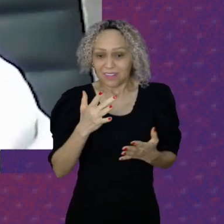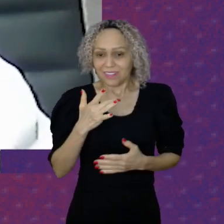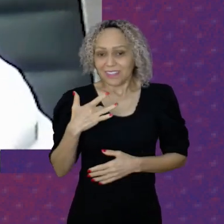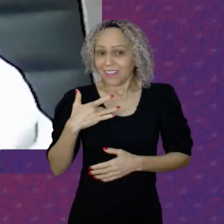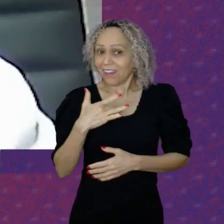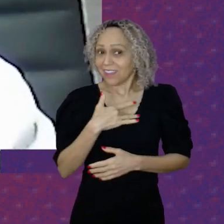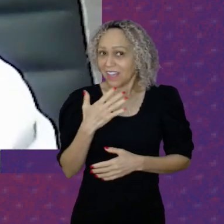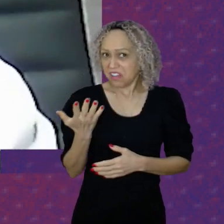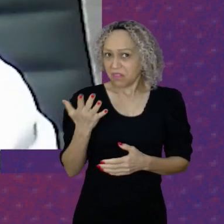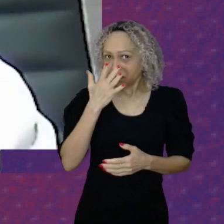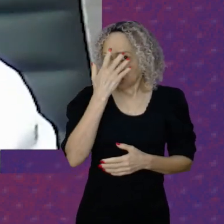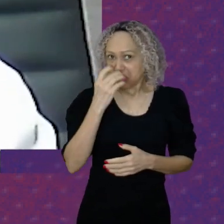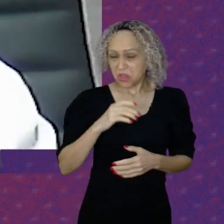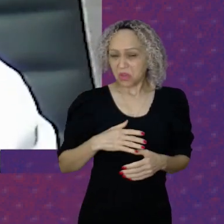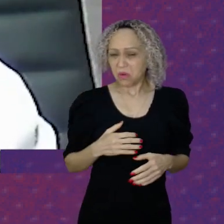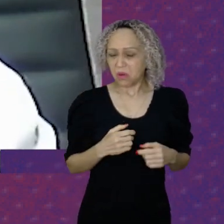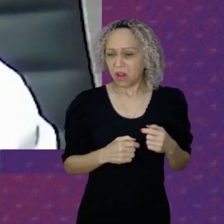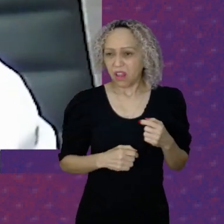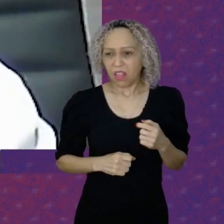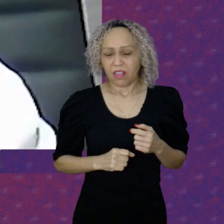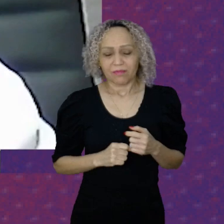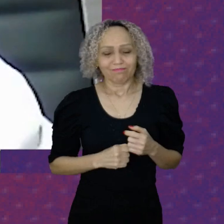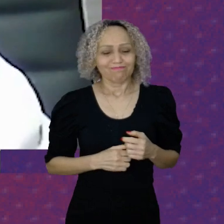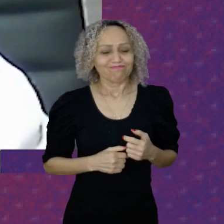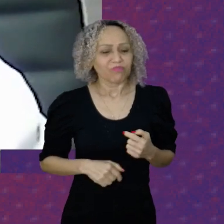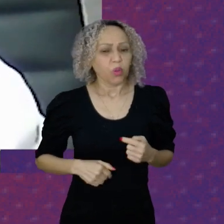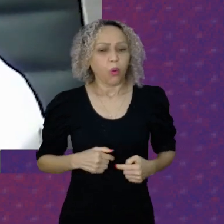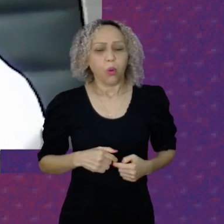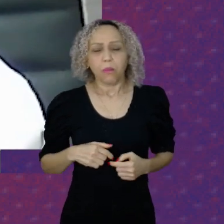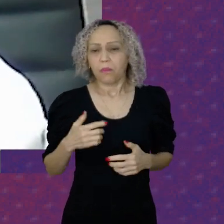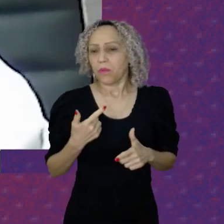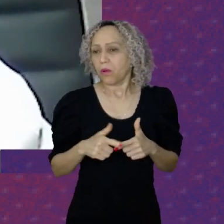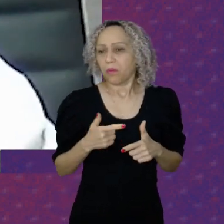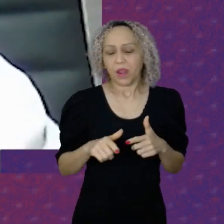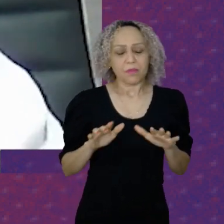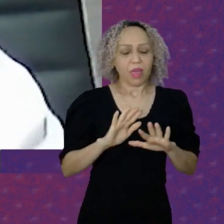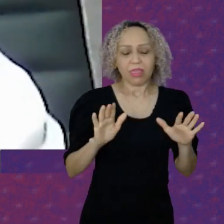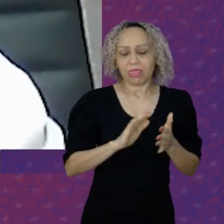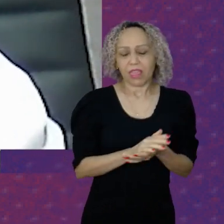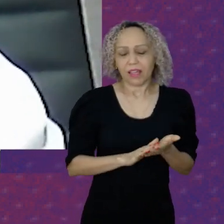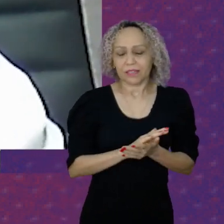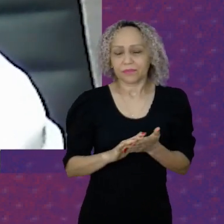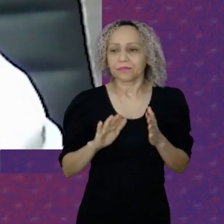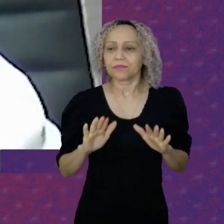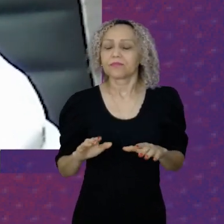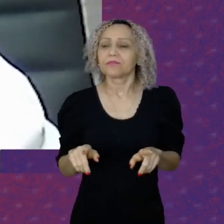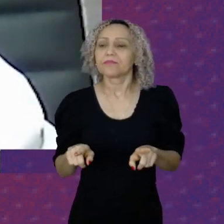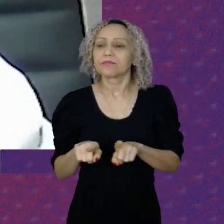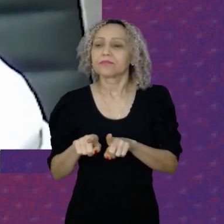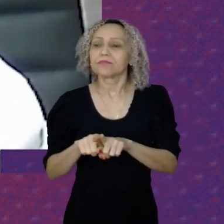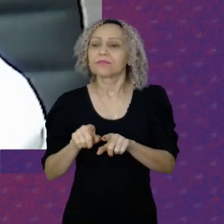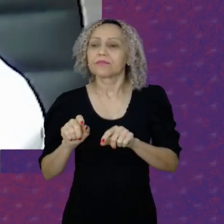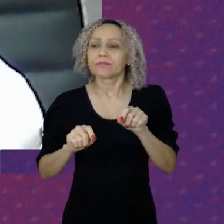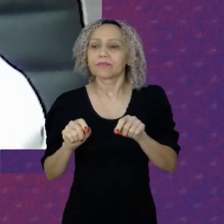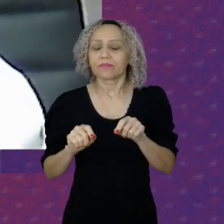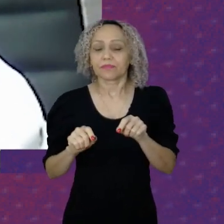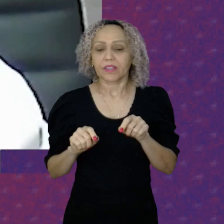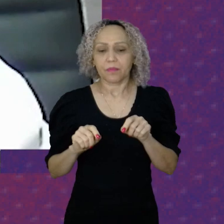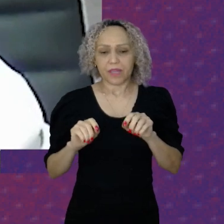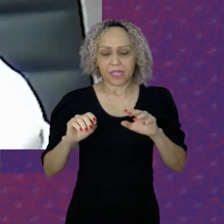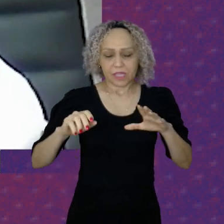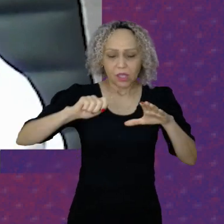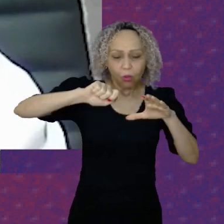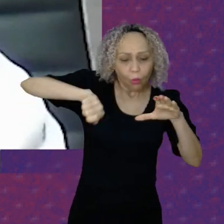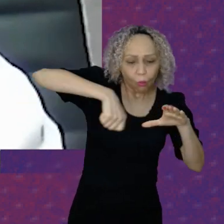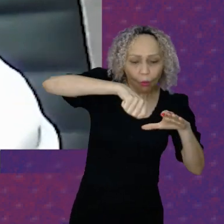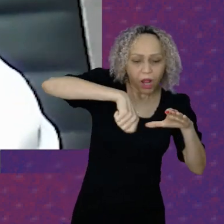Tem também nutricionista para poder ver a questão nutricional e tudo. Temos, além disso, uma cozinha comunitária num bairro